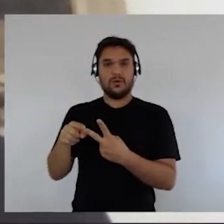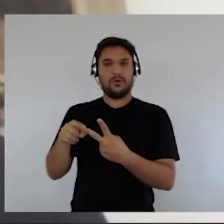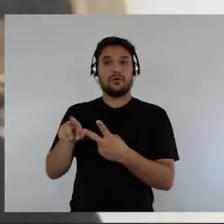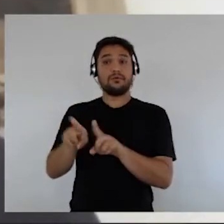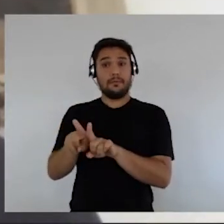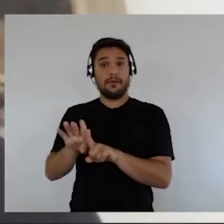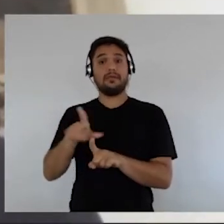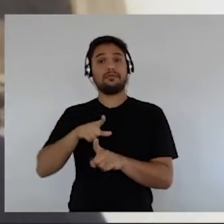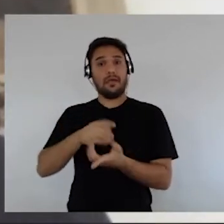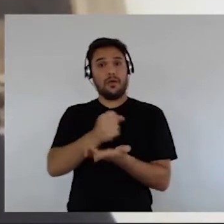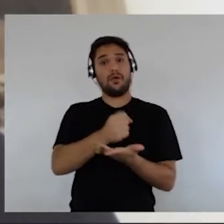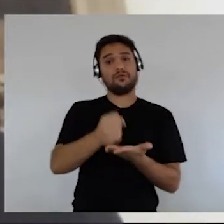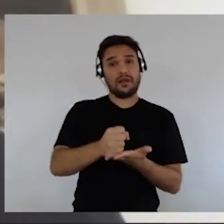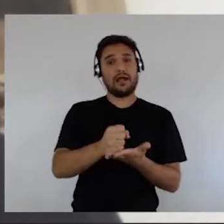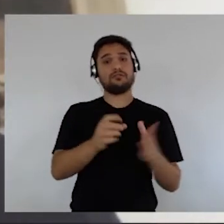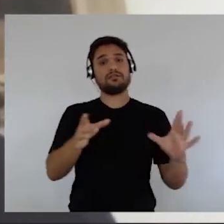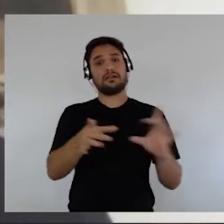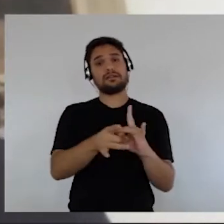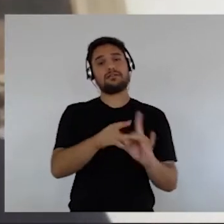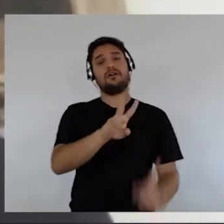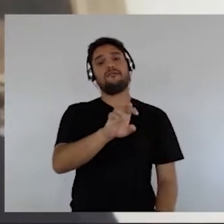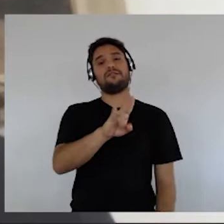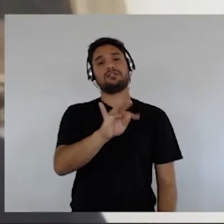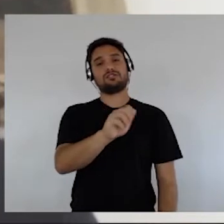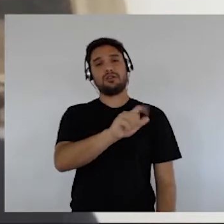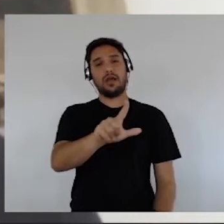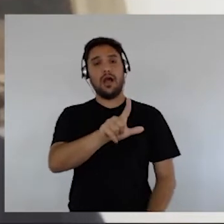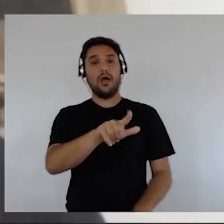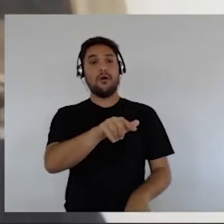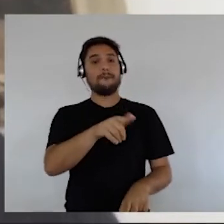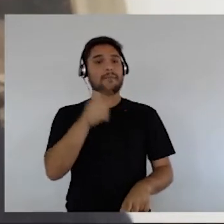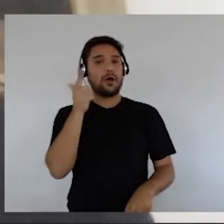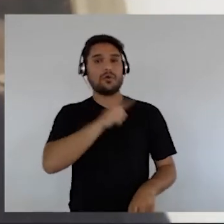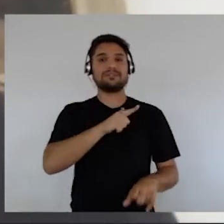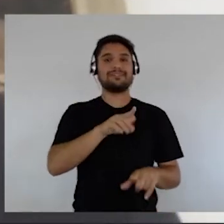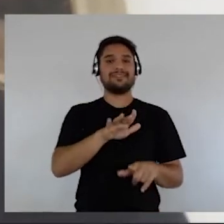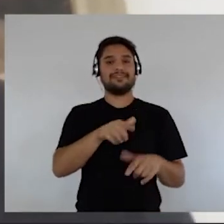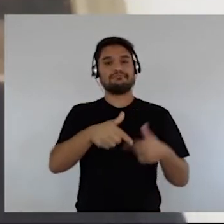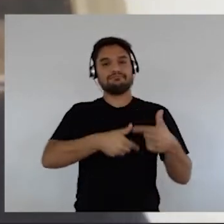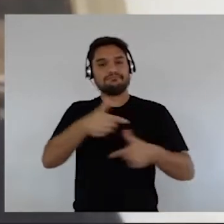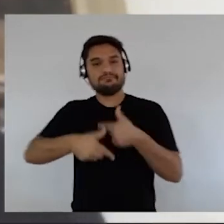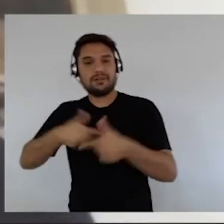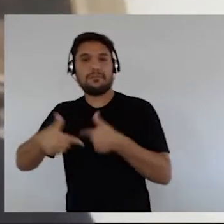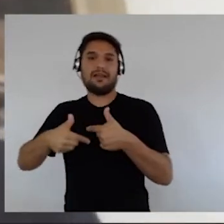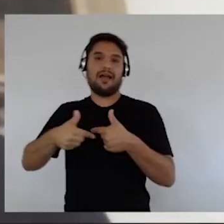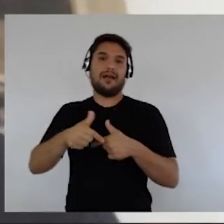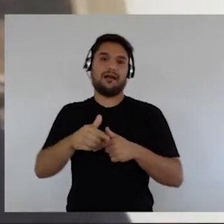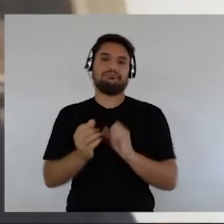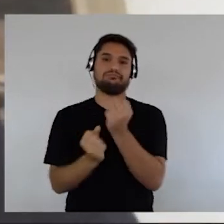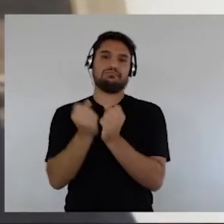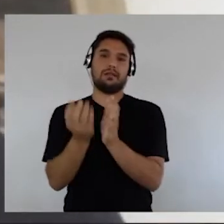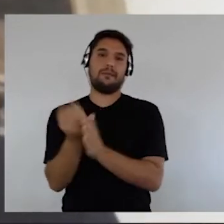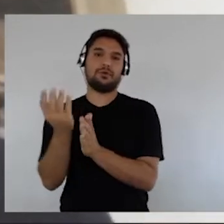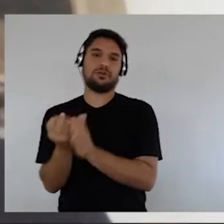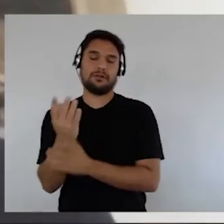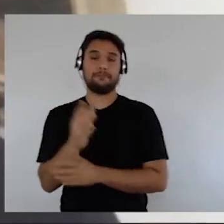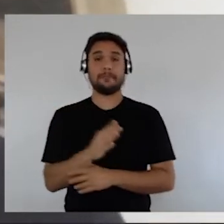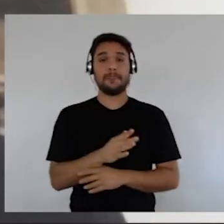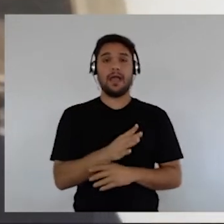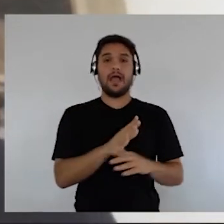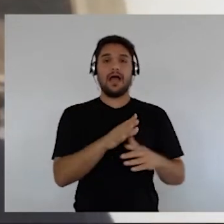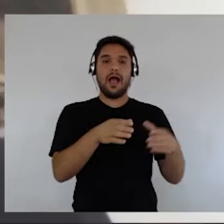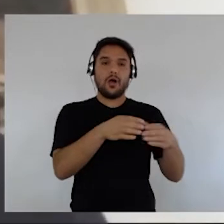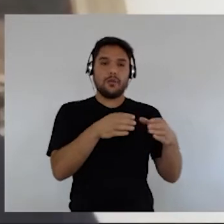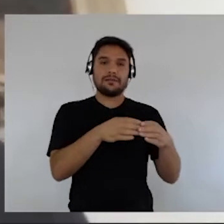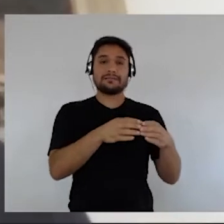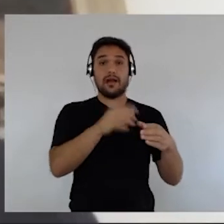dos contratos de integração vertical para operacionalizar juridicamente as suas atividades. A Comissão Nacional de Aves e Suínos